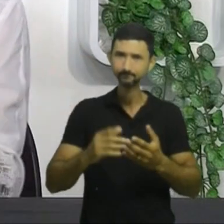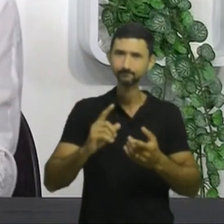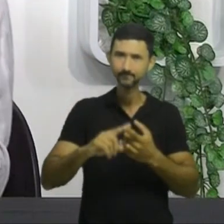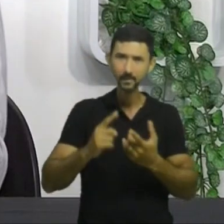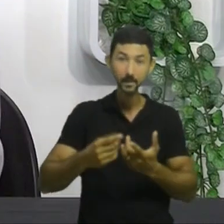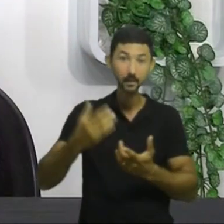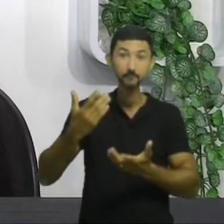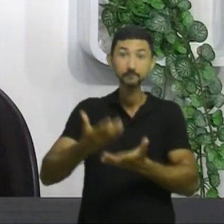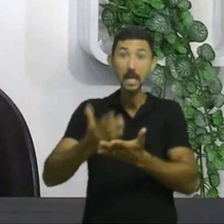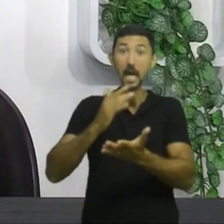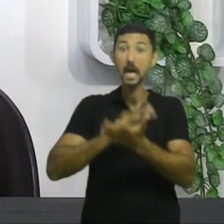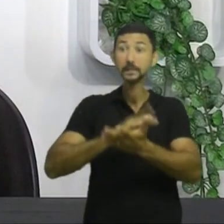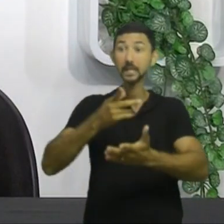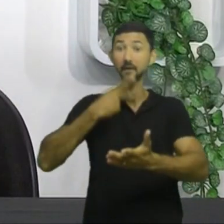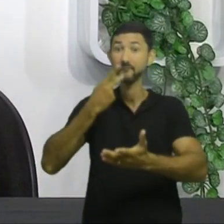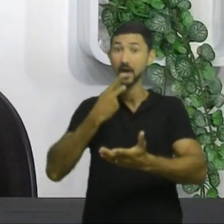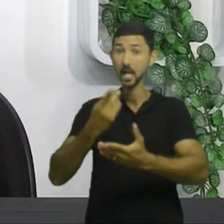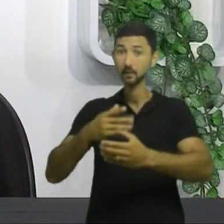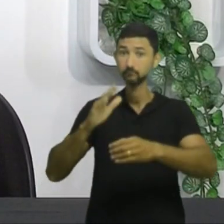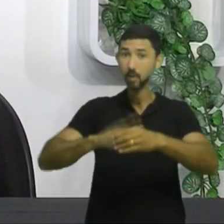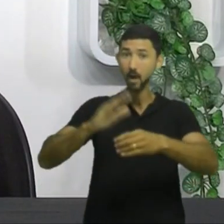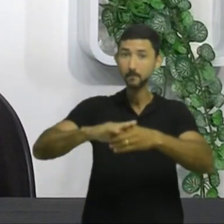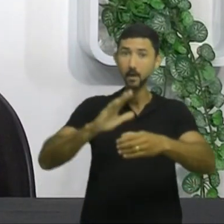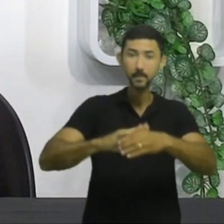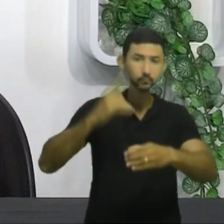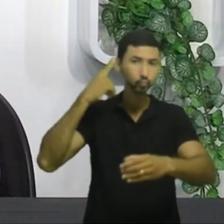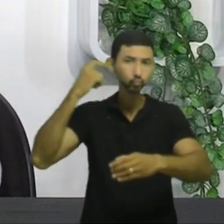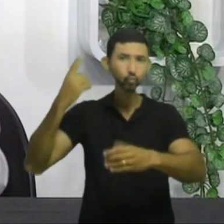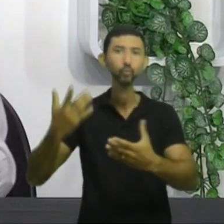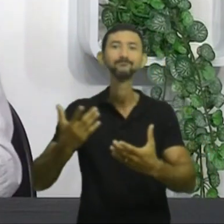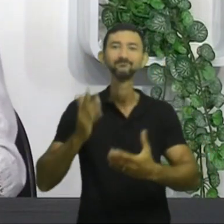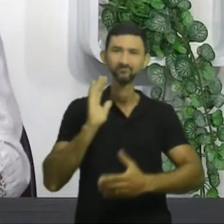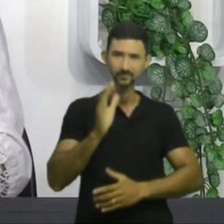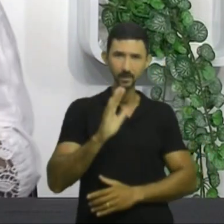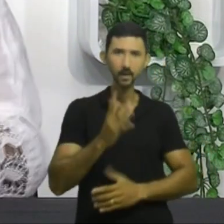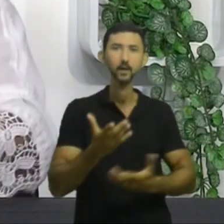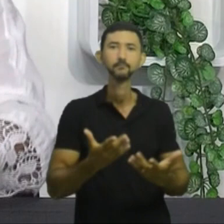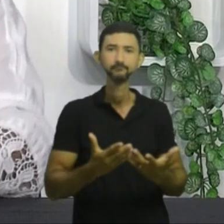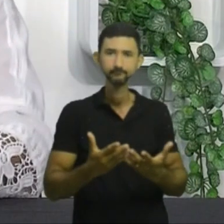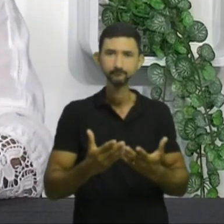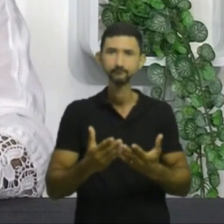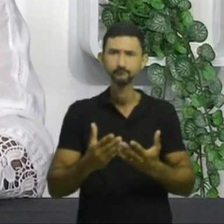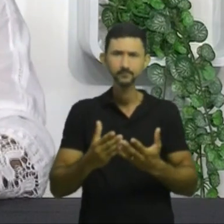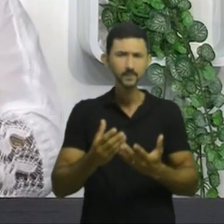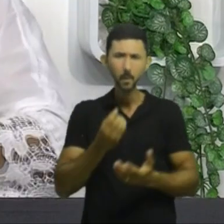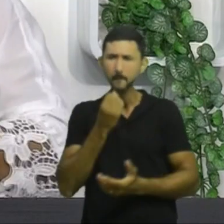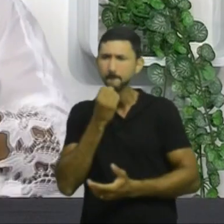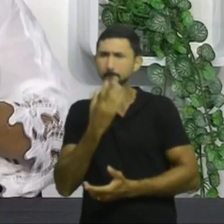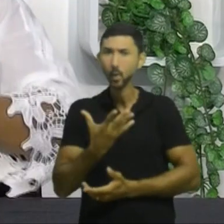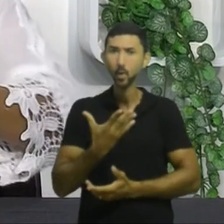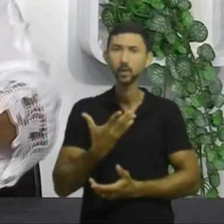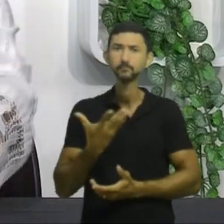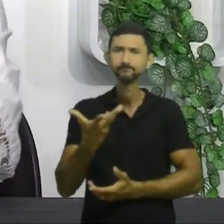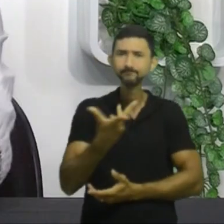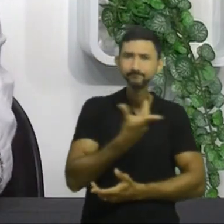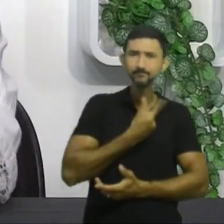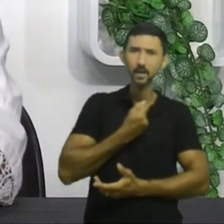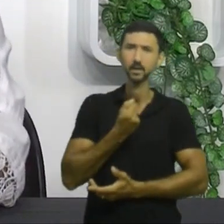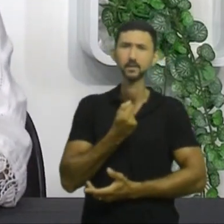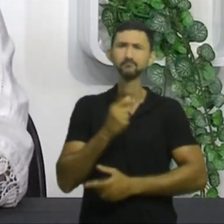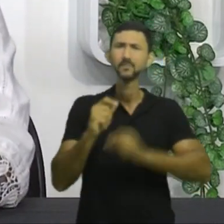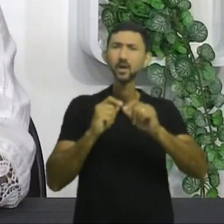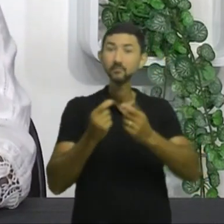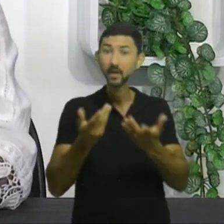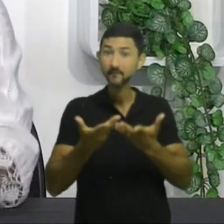própria fala, e essa sonoridade já existia. Então, o quanto que isso é rico para nós. E o que é que nós temos feito